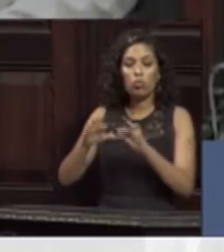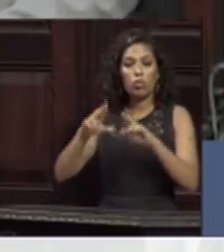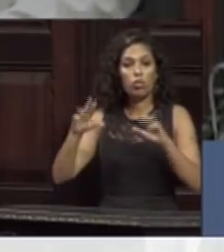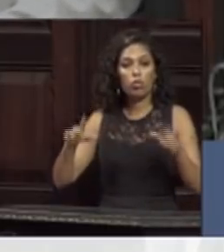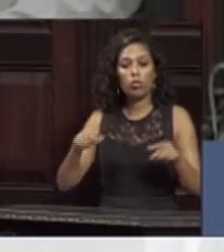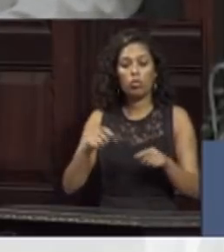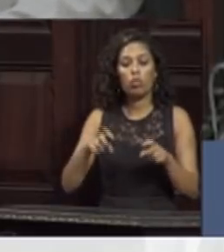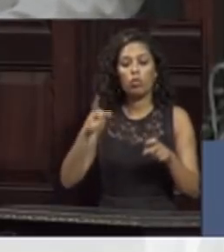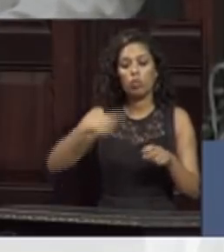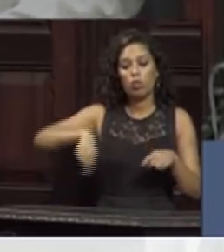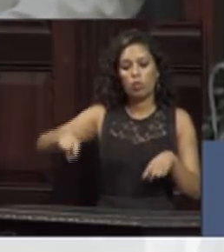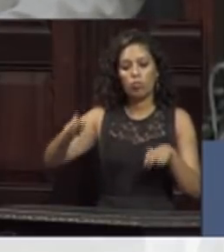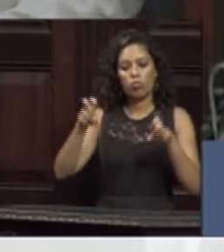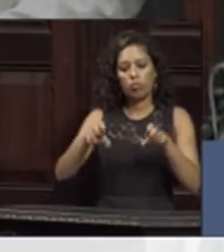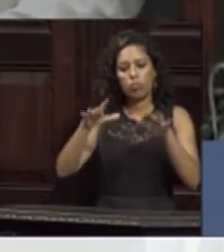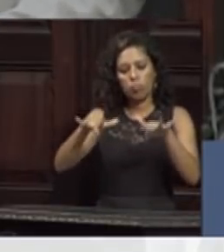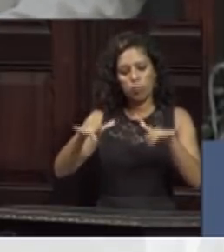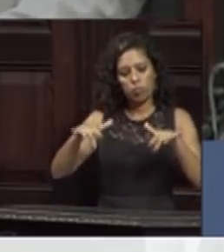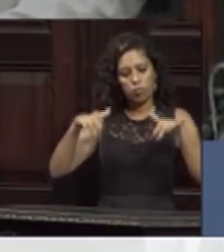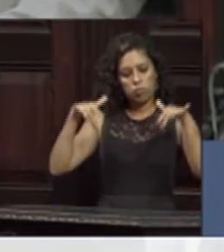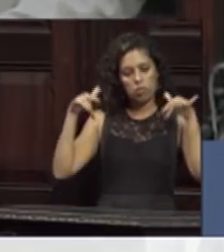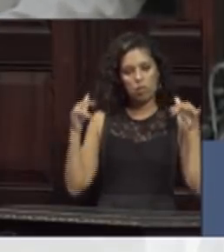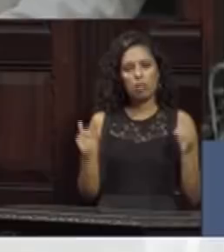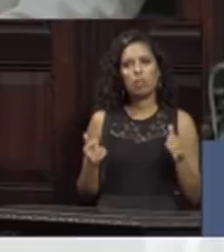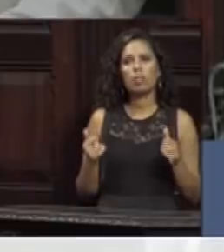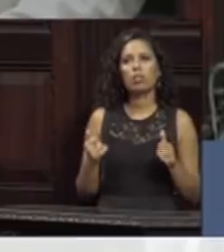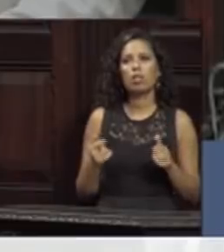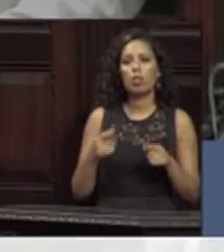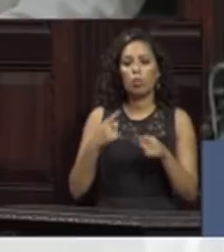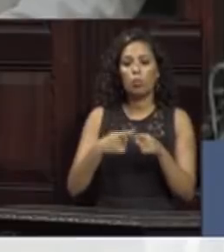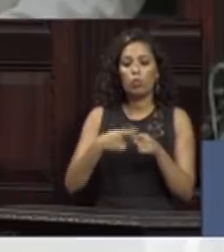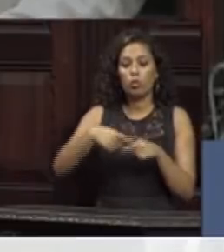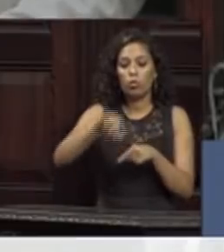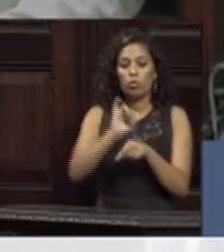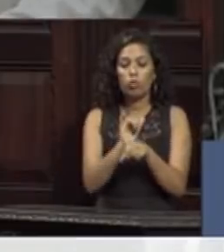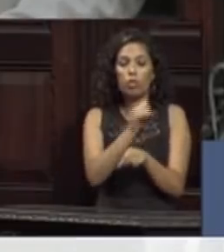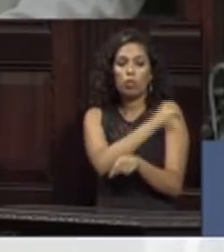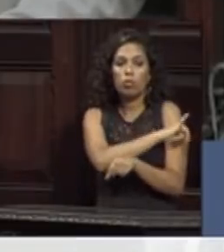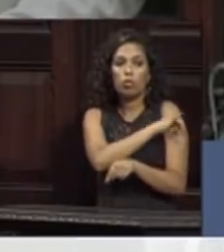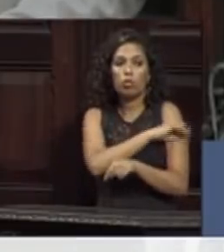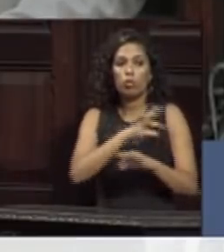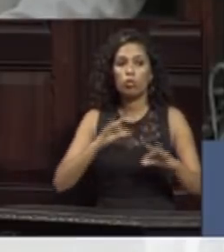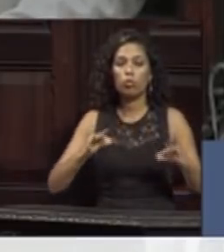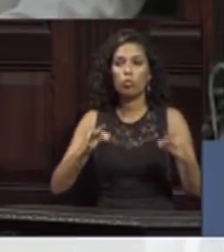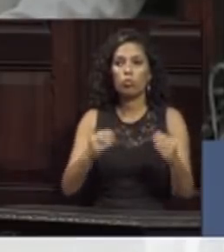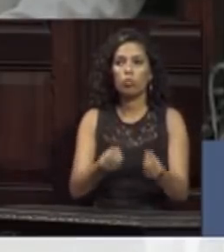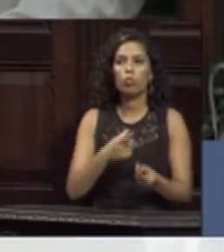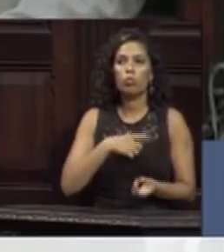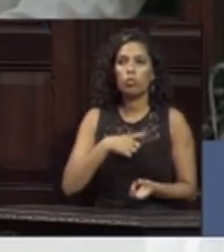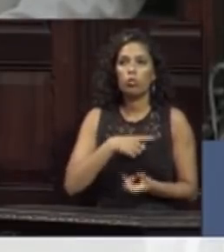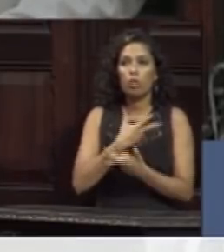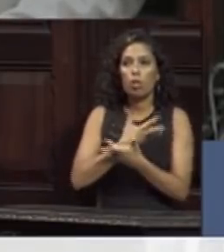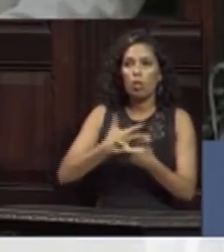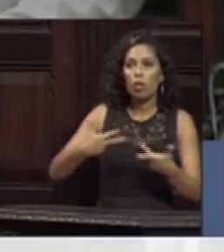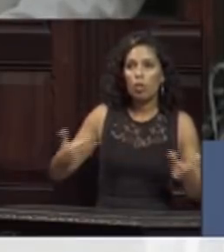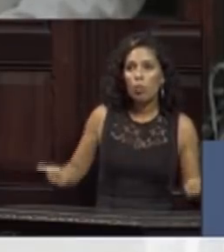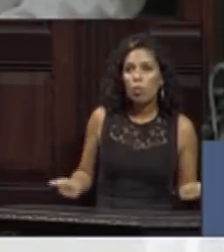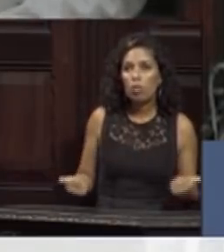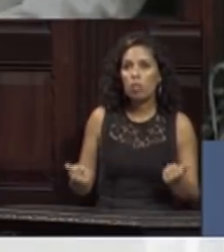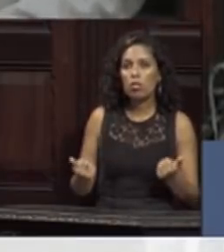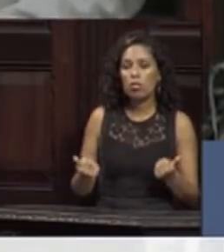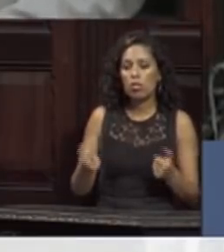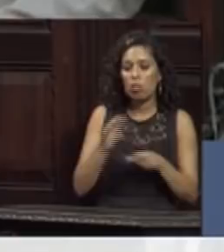Vamos sentar, a gente está discutindo tudo, porque o próprio estado do Rio de Janeiro tem vários instrumentos de incentivo à indústria de